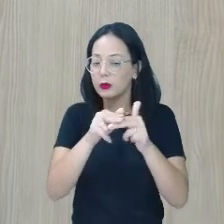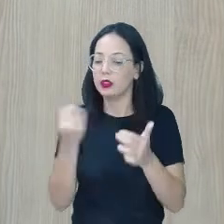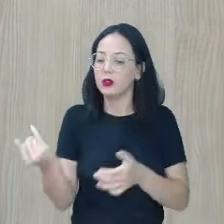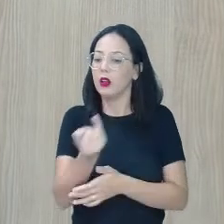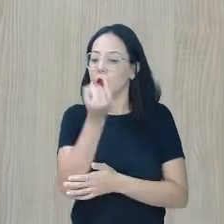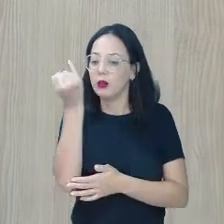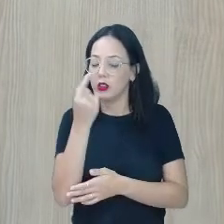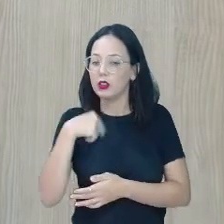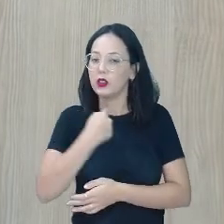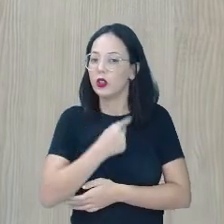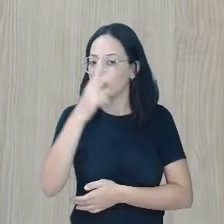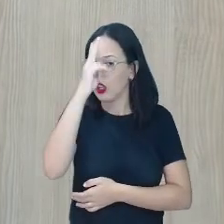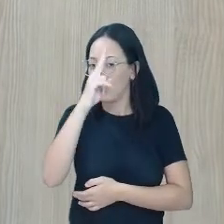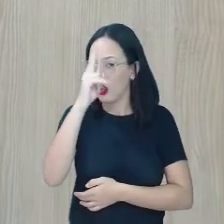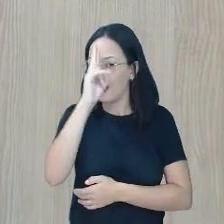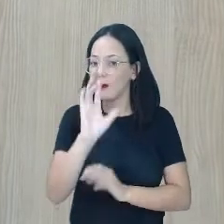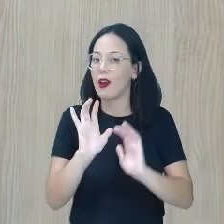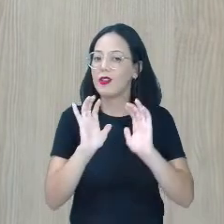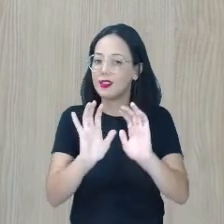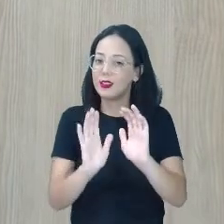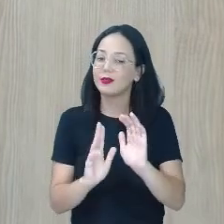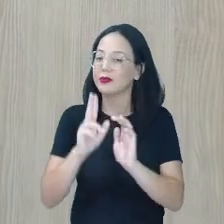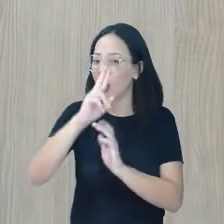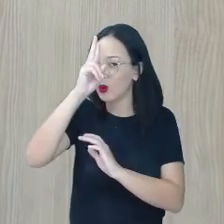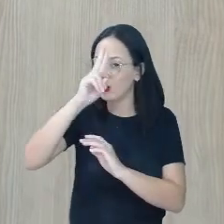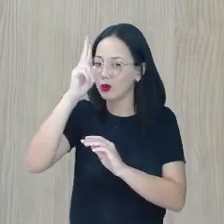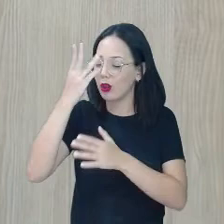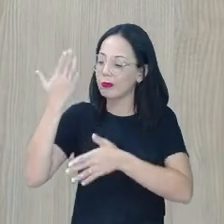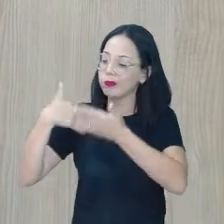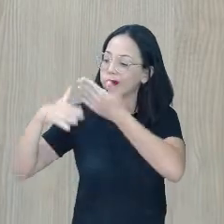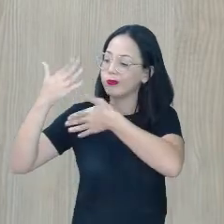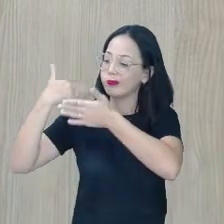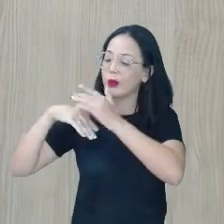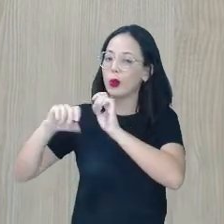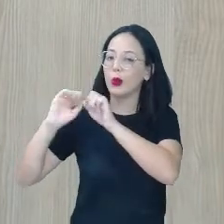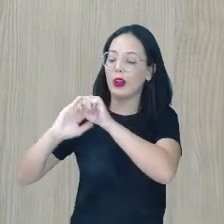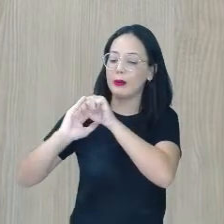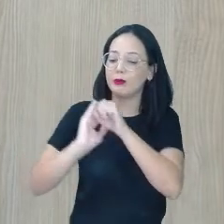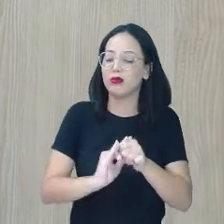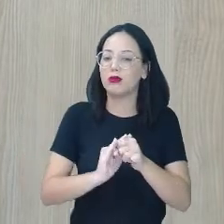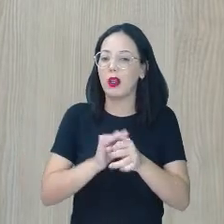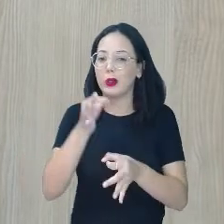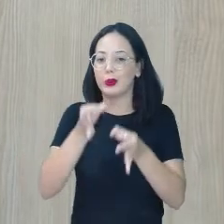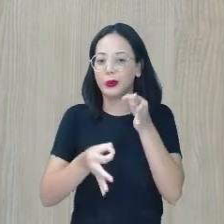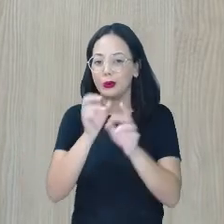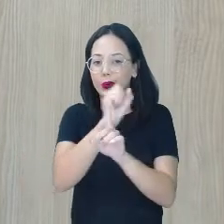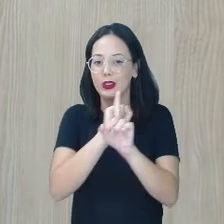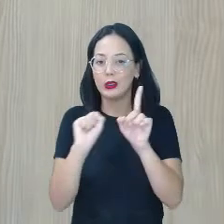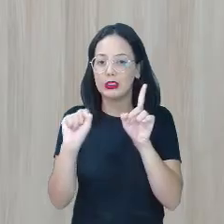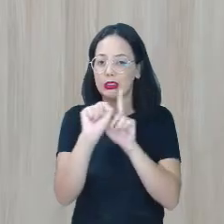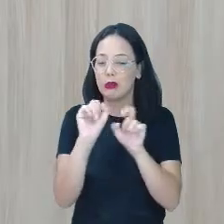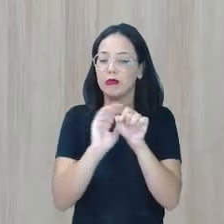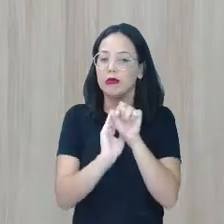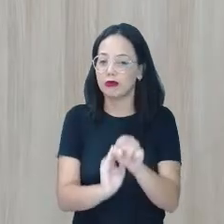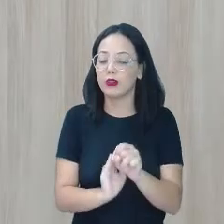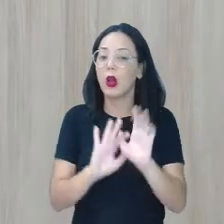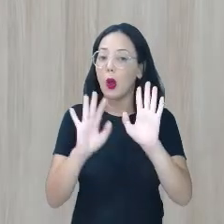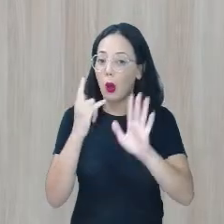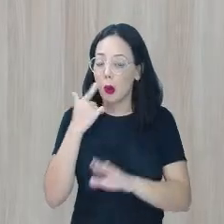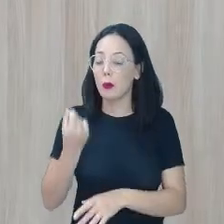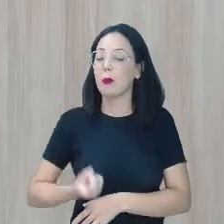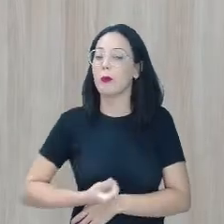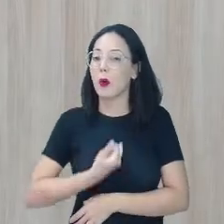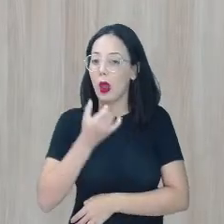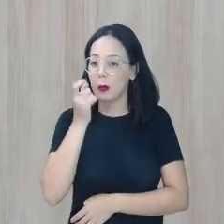para a gente lembrar justamente isso, essa história de injustiça social, né? Esse poema é muito interessante mesmo.